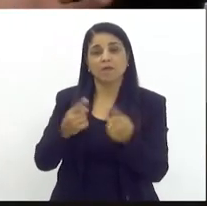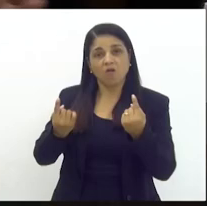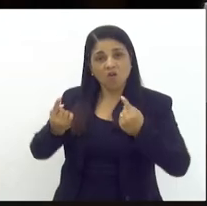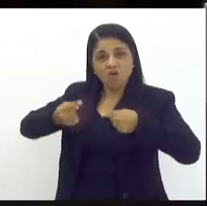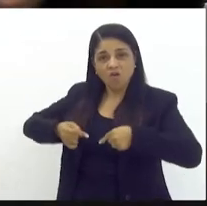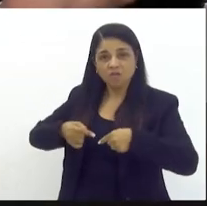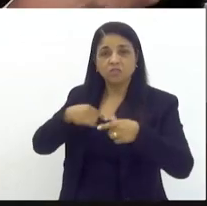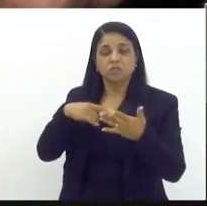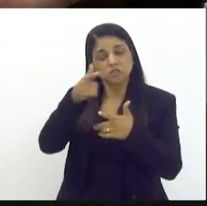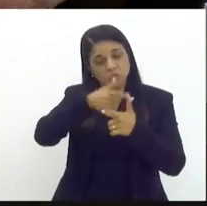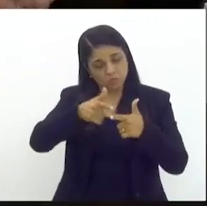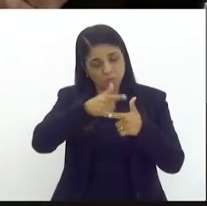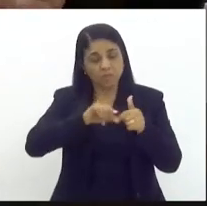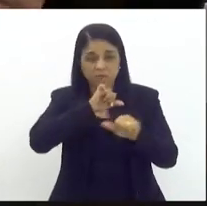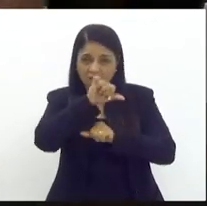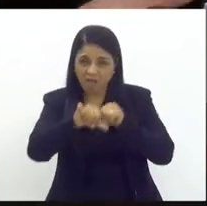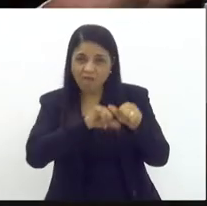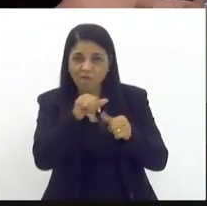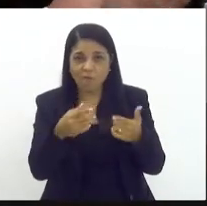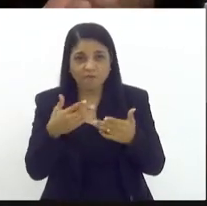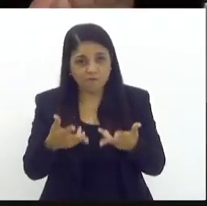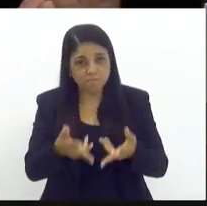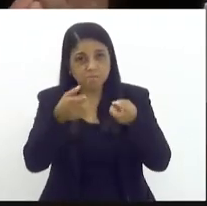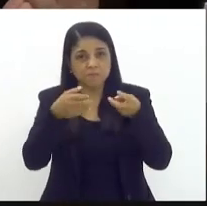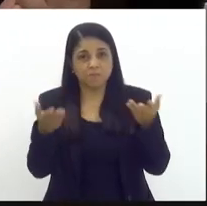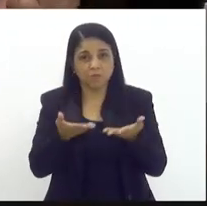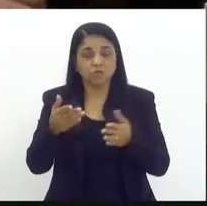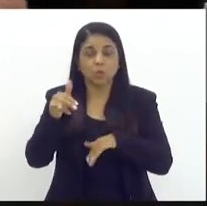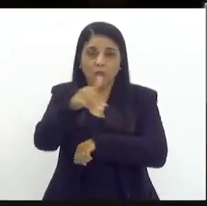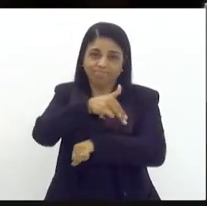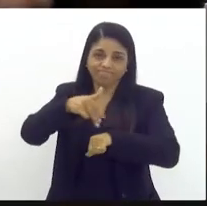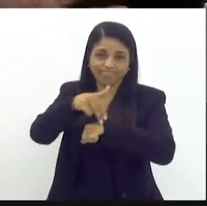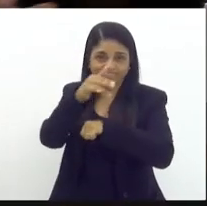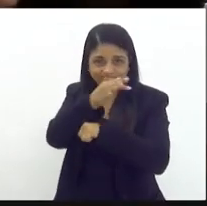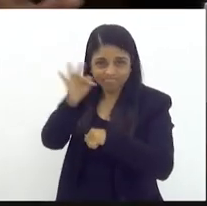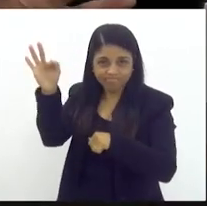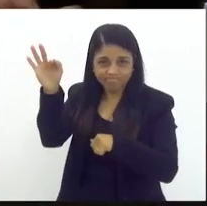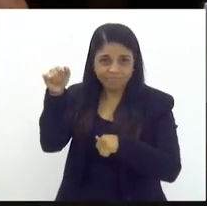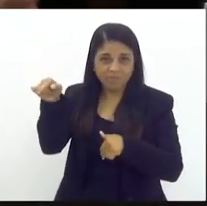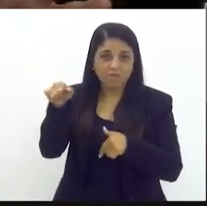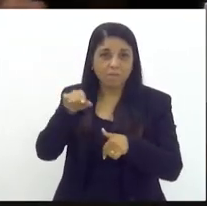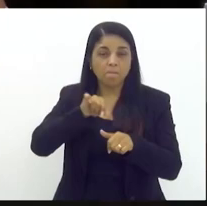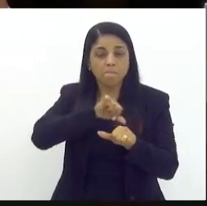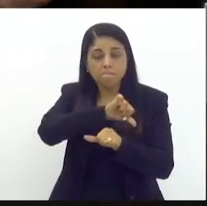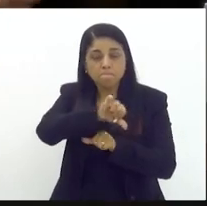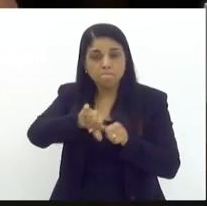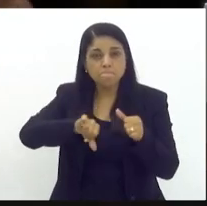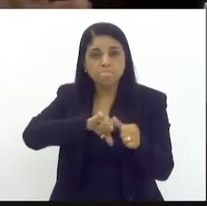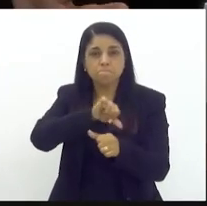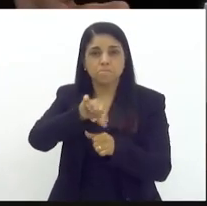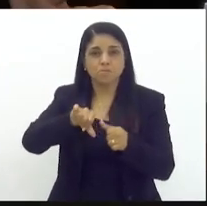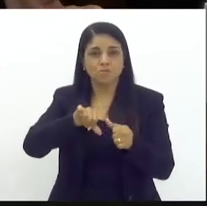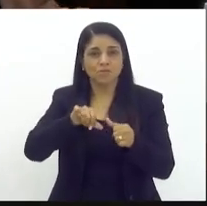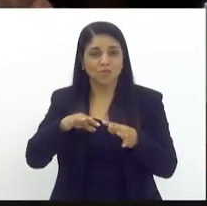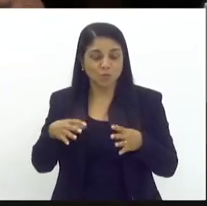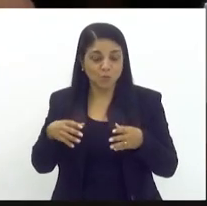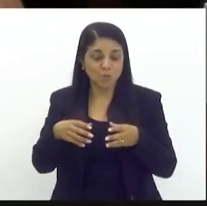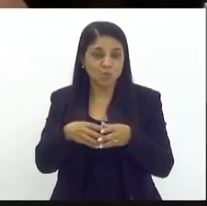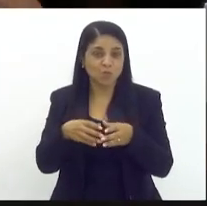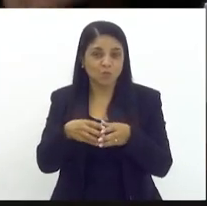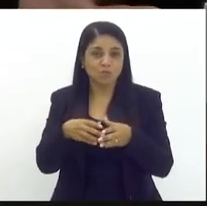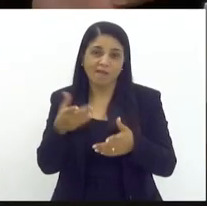um dos problemas da reforma e hoje a gente assiste isso é a questão Federativa porque você mexe num jogo que o povo todo mundo tá ganhando um pouco